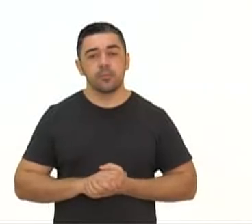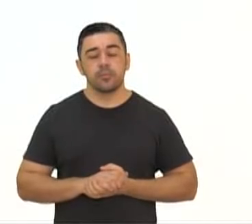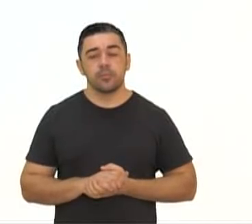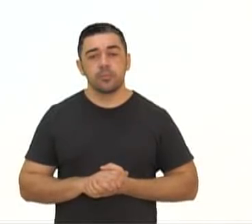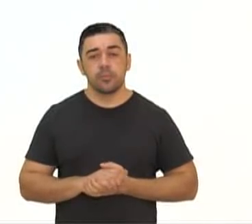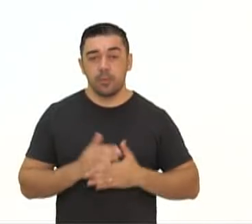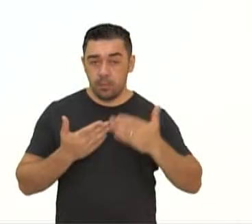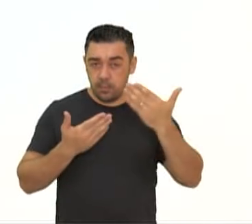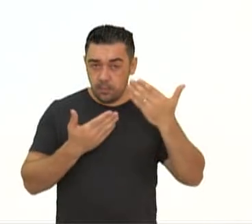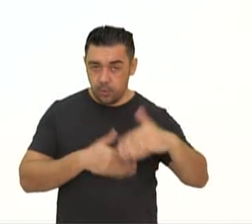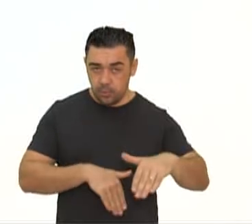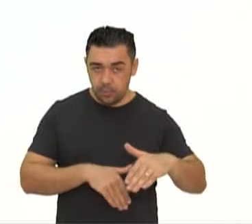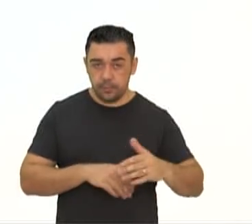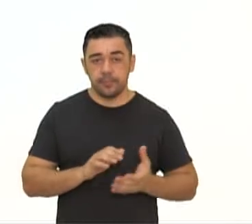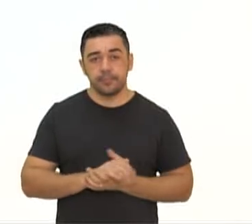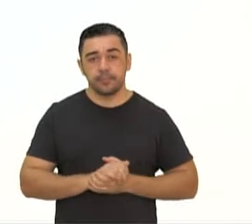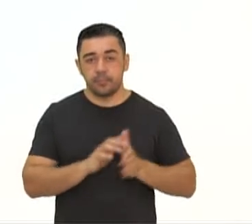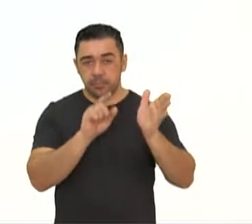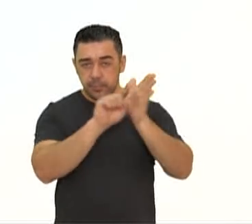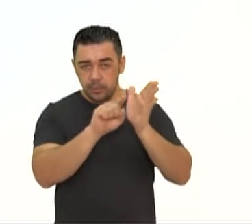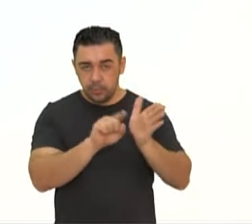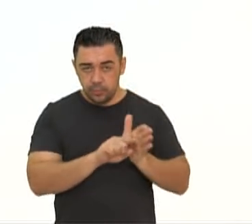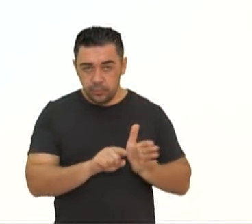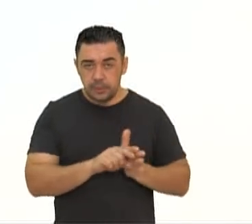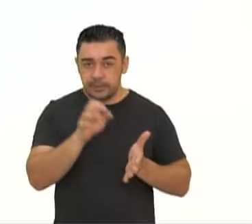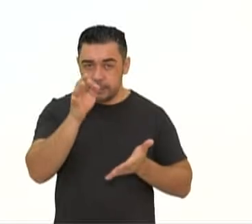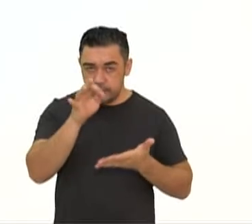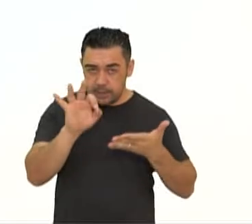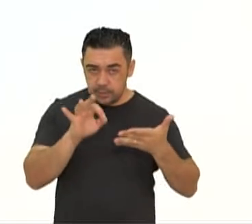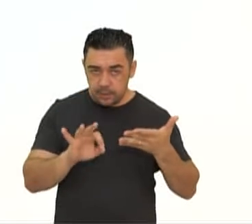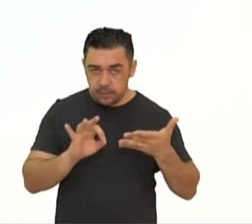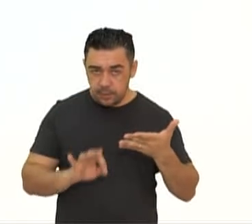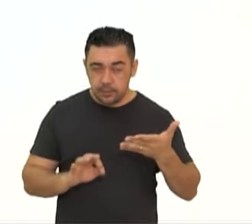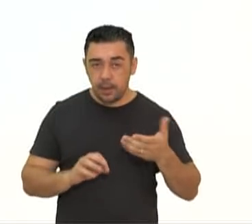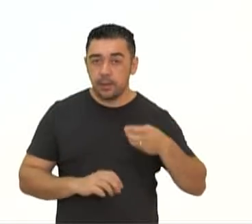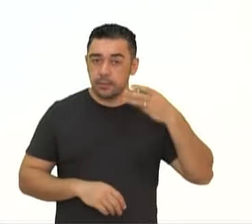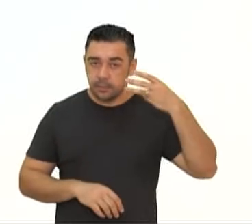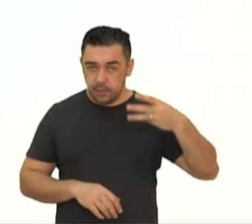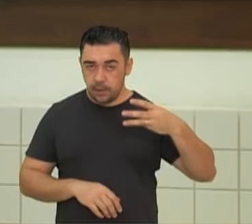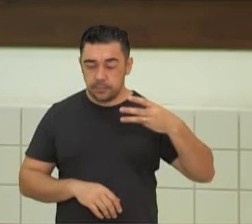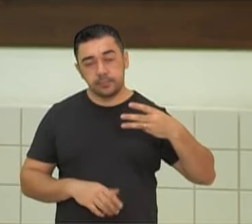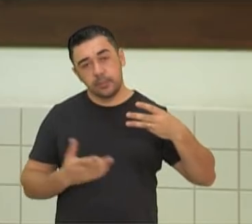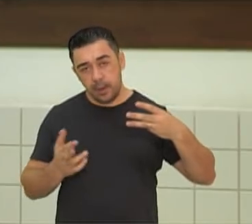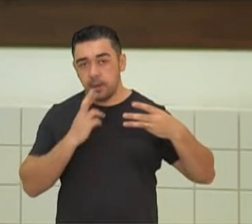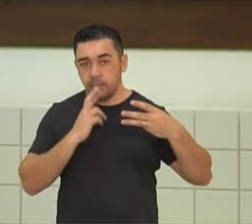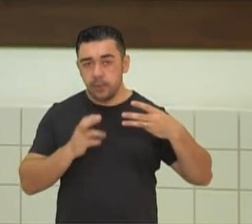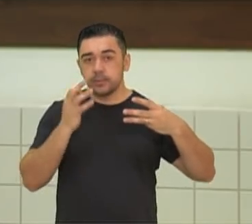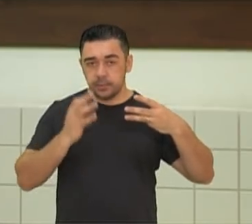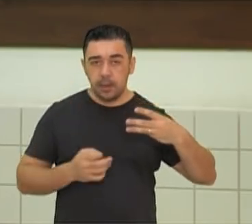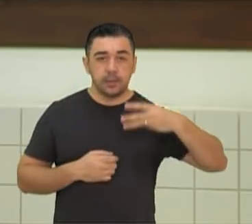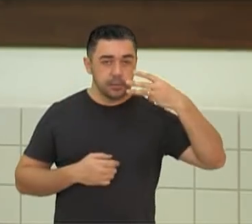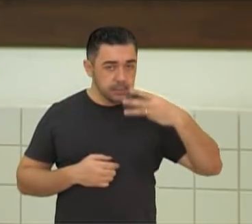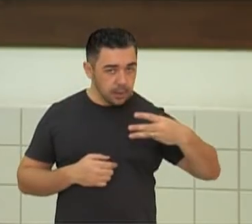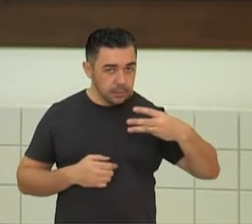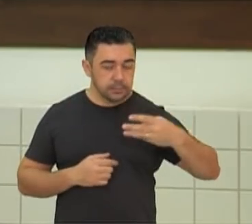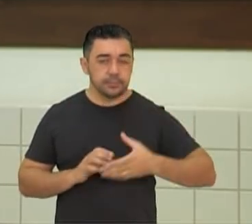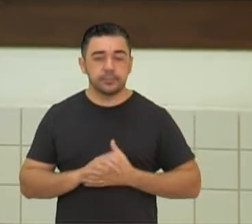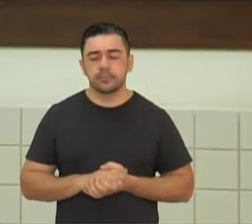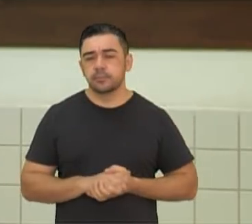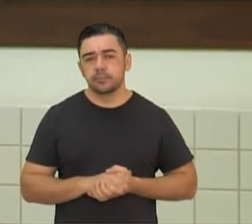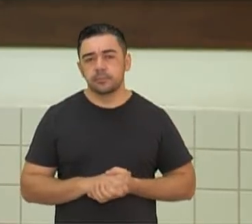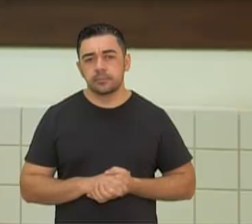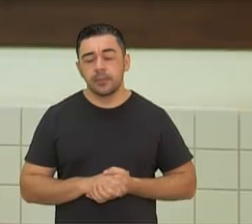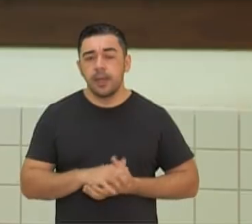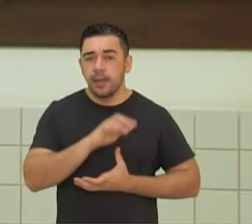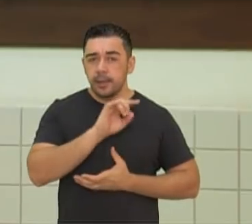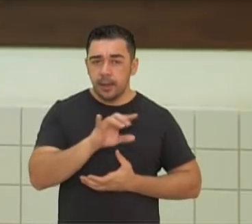uma prova, cada questão correta vale 3 pontos. Ou seja, se você acerta a questão, você ganha 3 pontos, certo? E